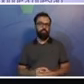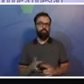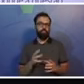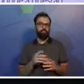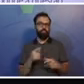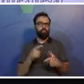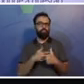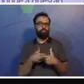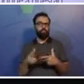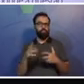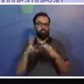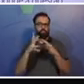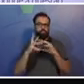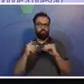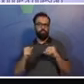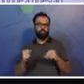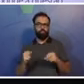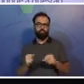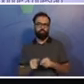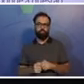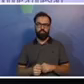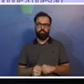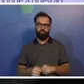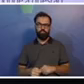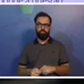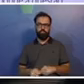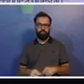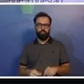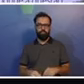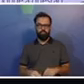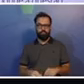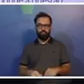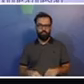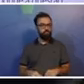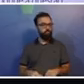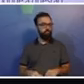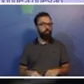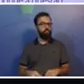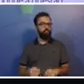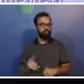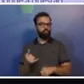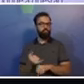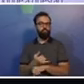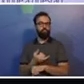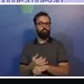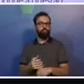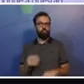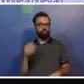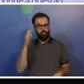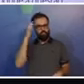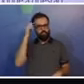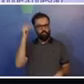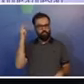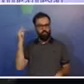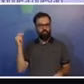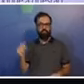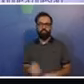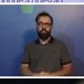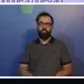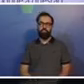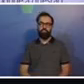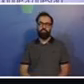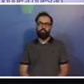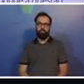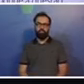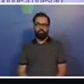resolvemos um problema sem utilizar nada de novo, só o que a gente já sabe.